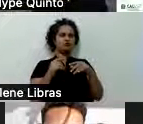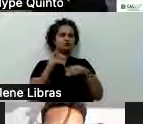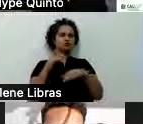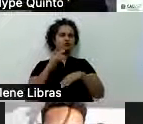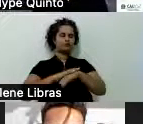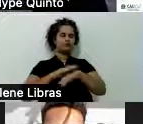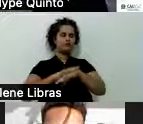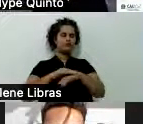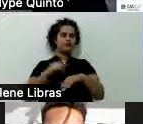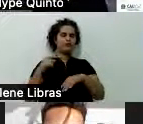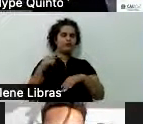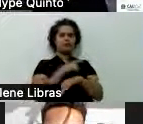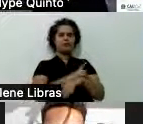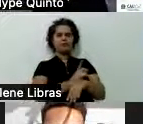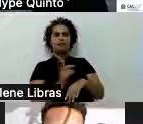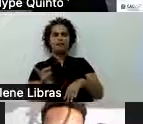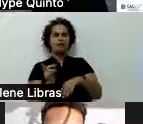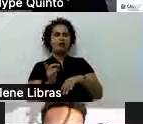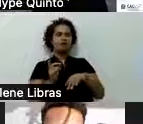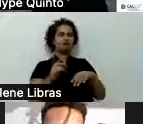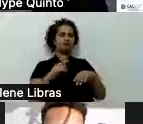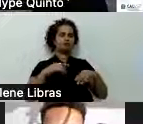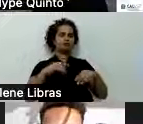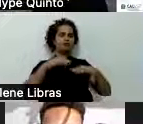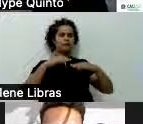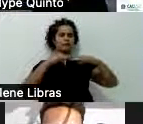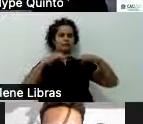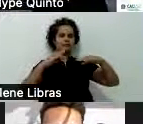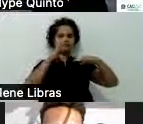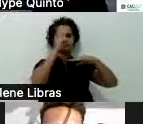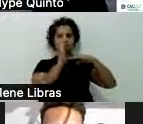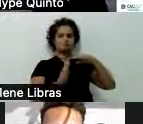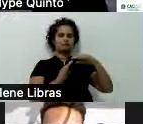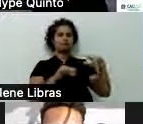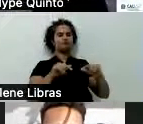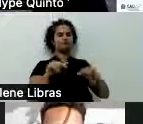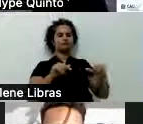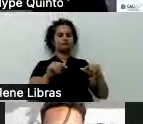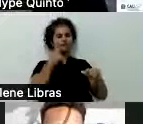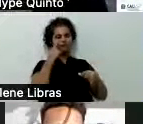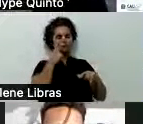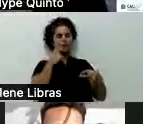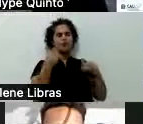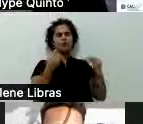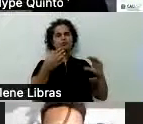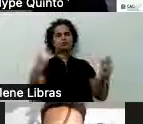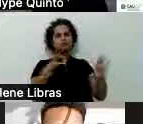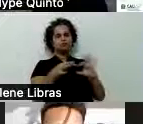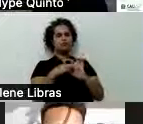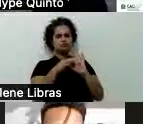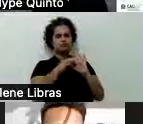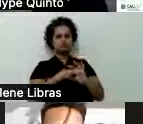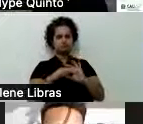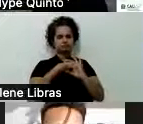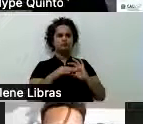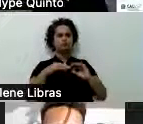o horizontal fala do curto e do longo prazo dessas intervenções, e a combinação desses 2 eixos forma